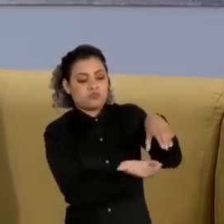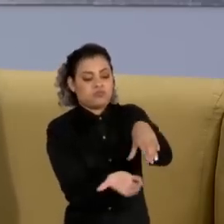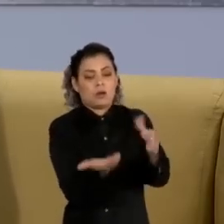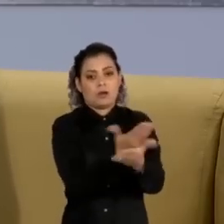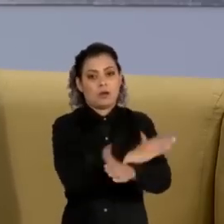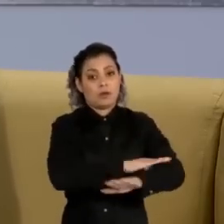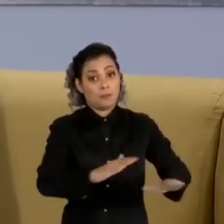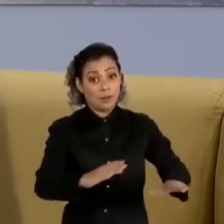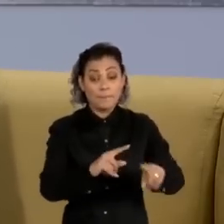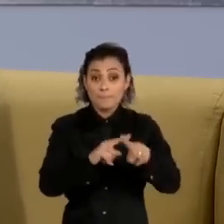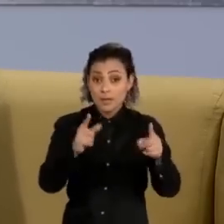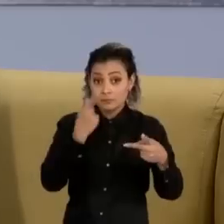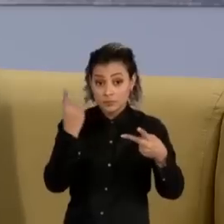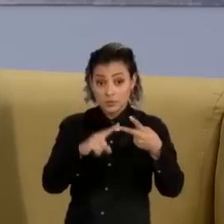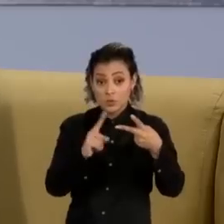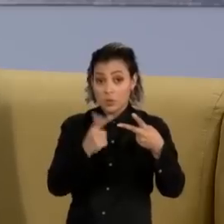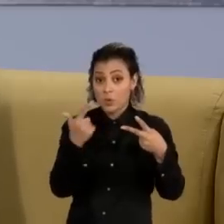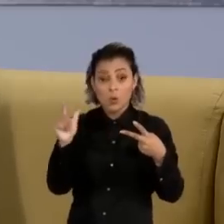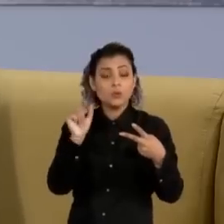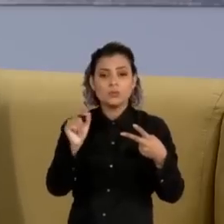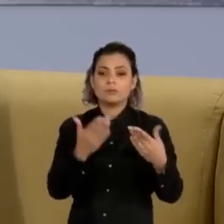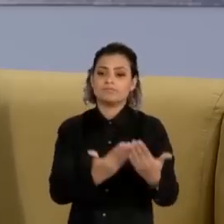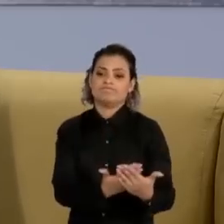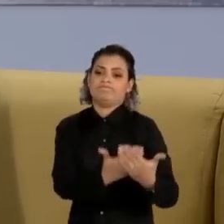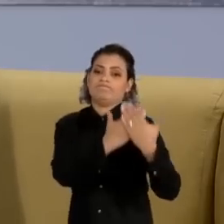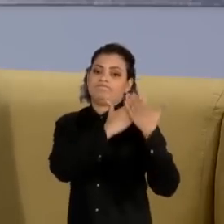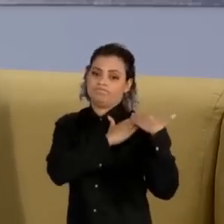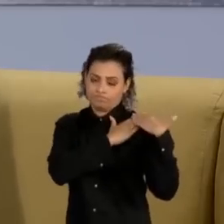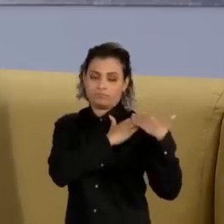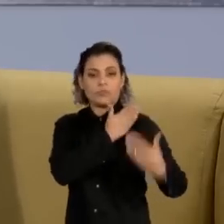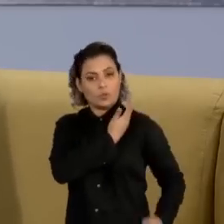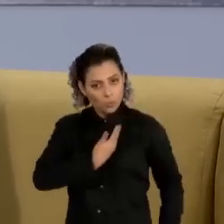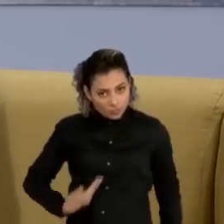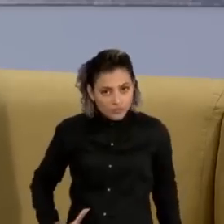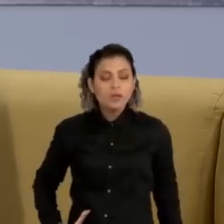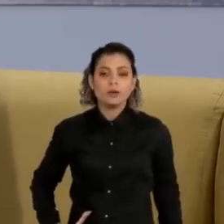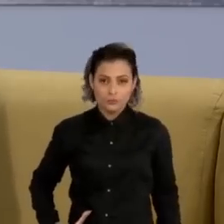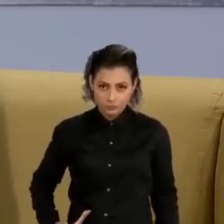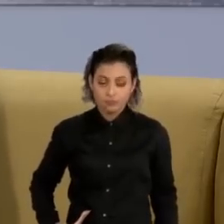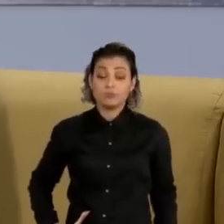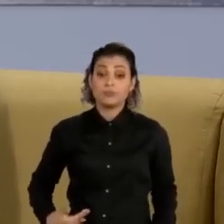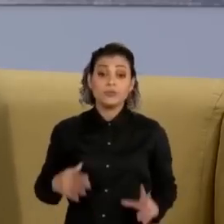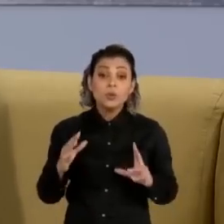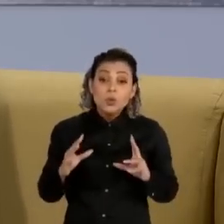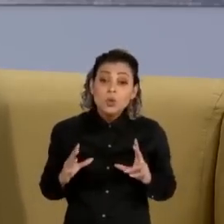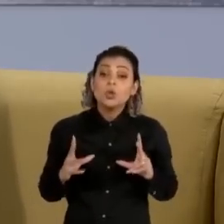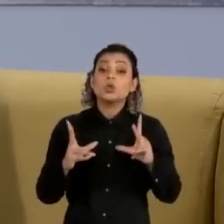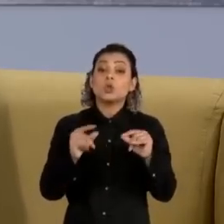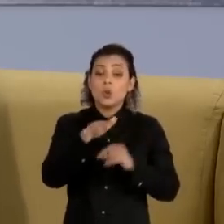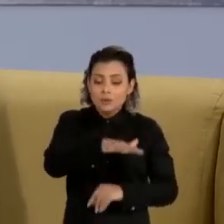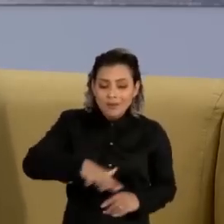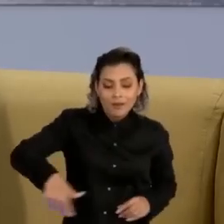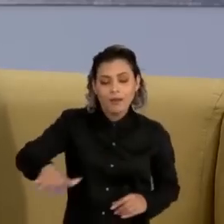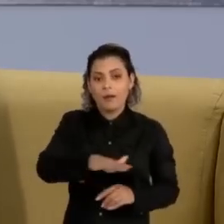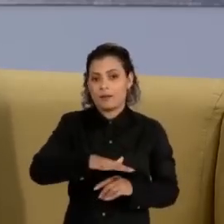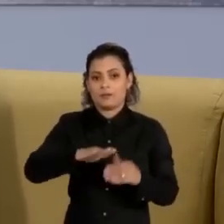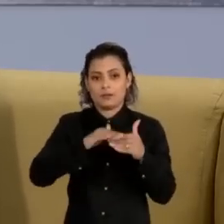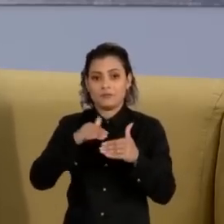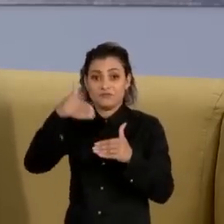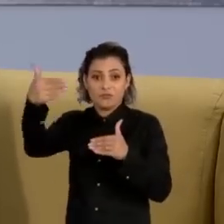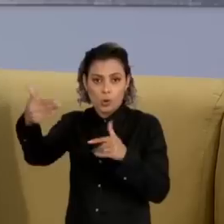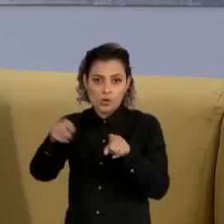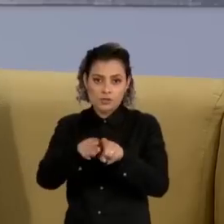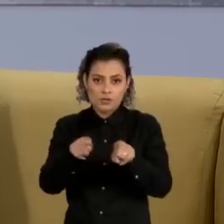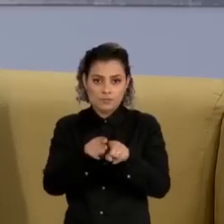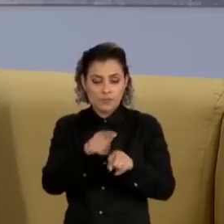também uma outra parte que é uma responsabilidade do poder público, ou seja, todas as áreas externas,